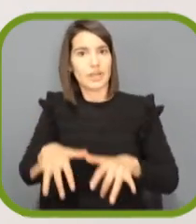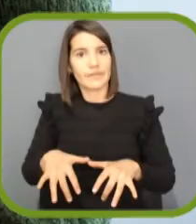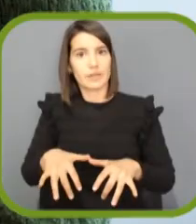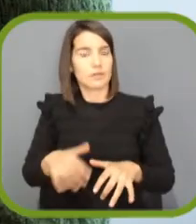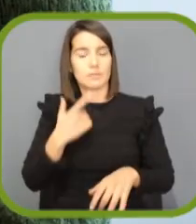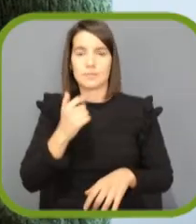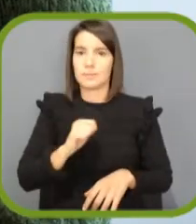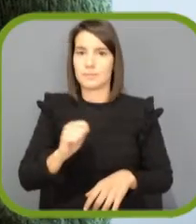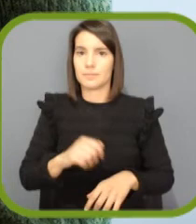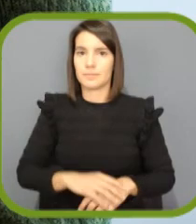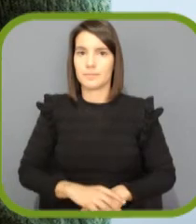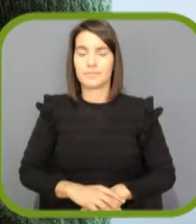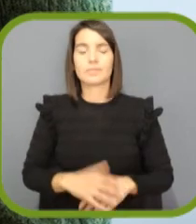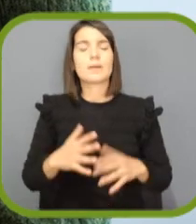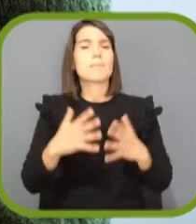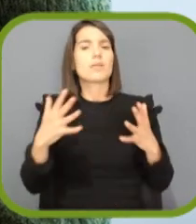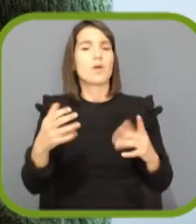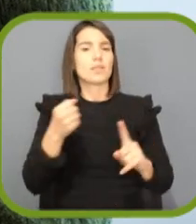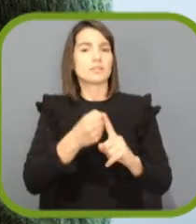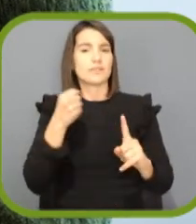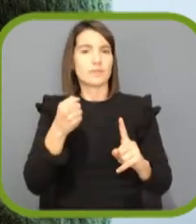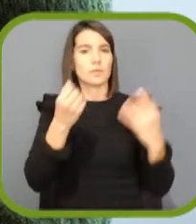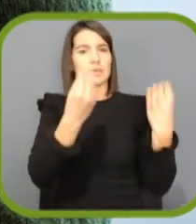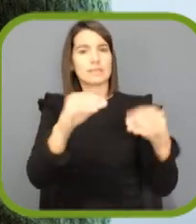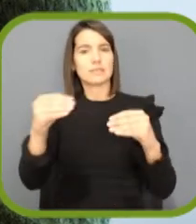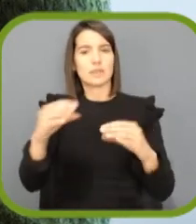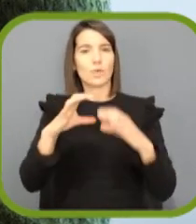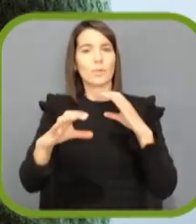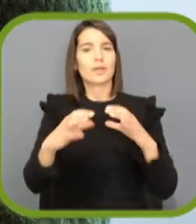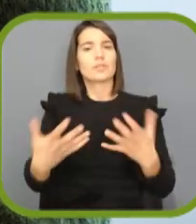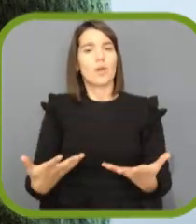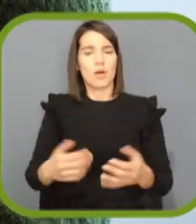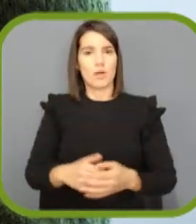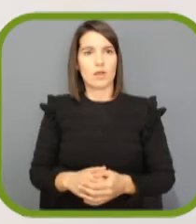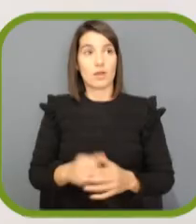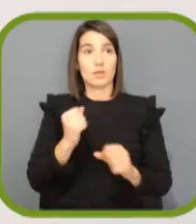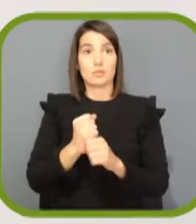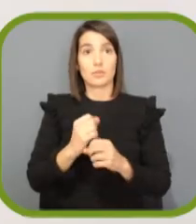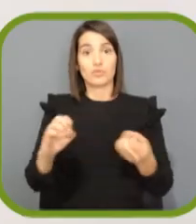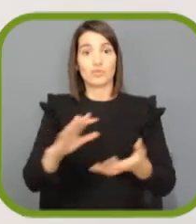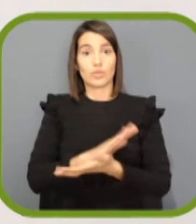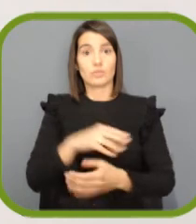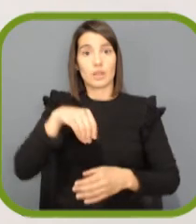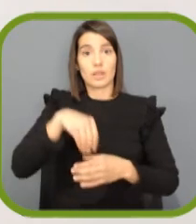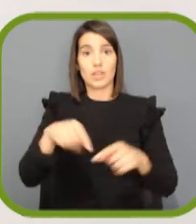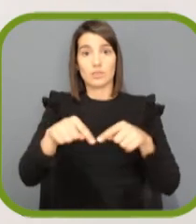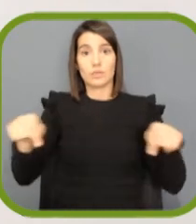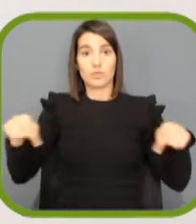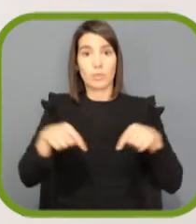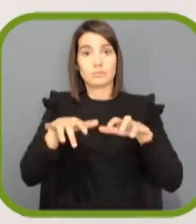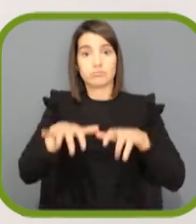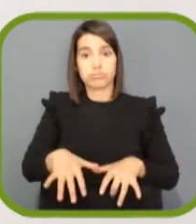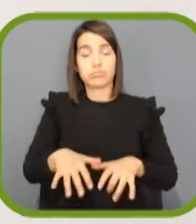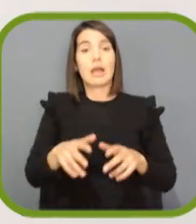escrever. Qual é o maior desafio que o ensino da comunicação enfrenta? O jornalismo que é feito exclusivamente dentro da